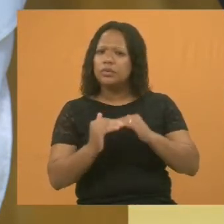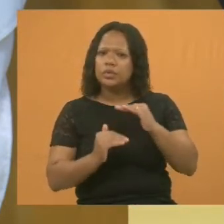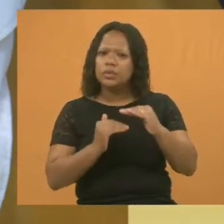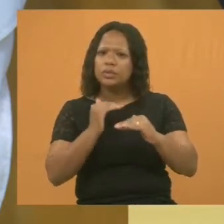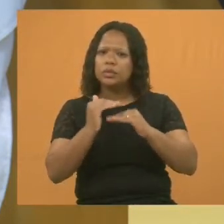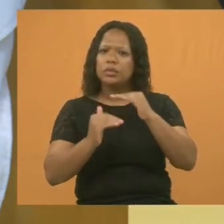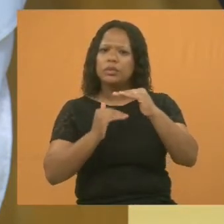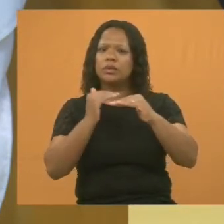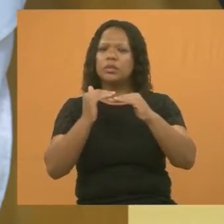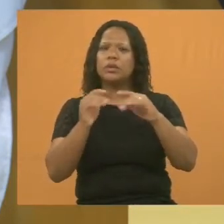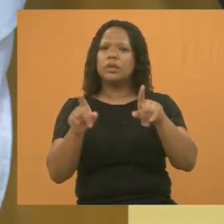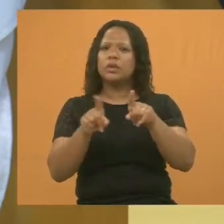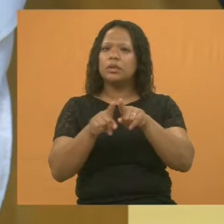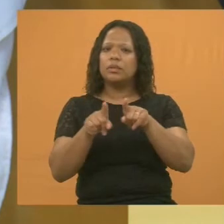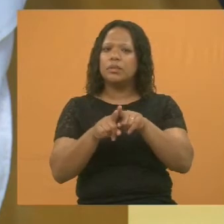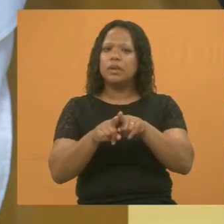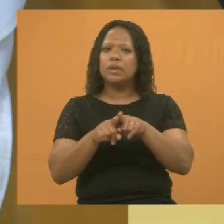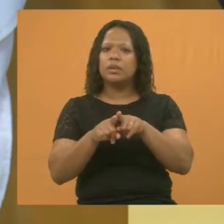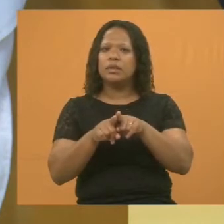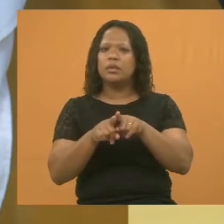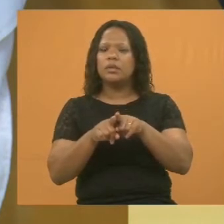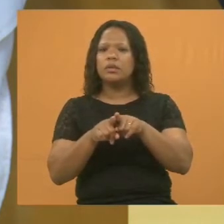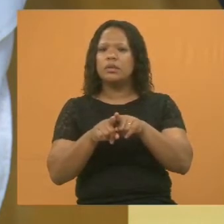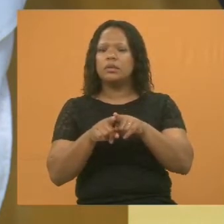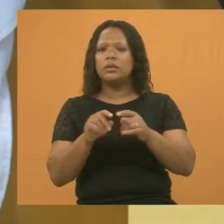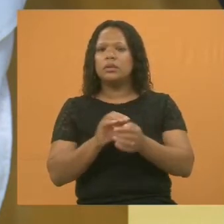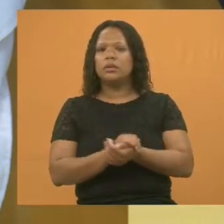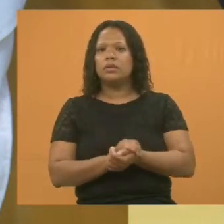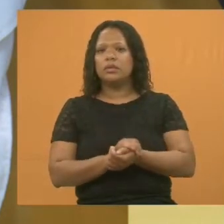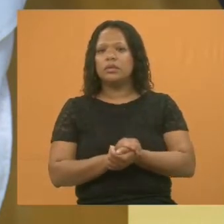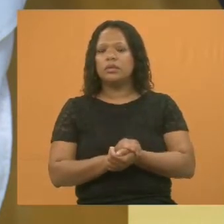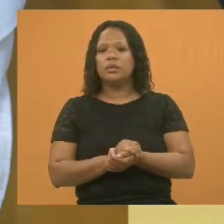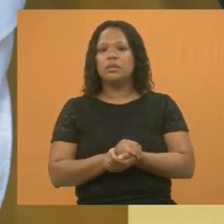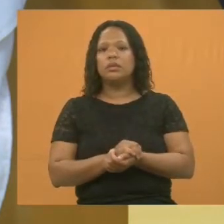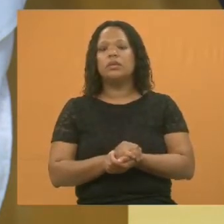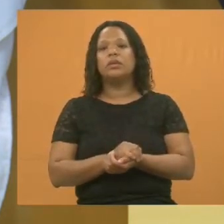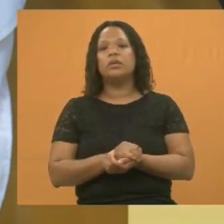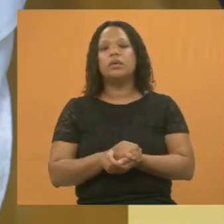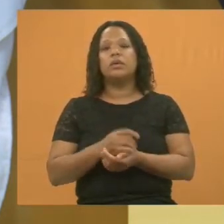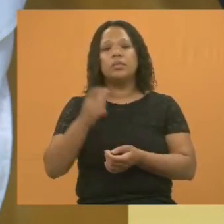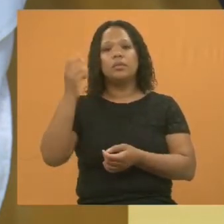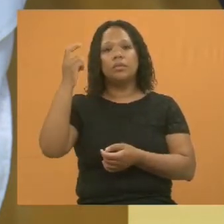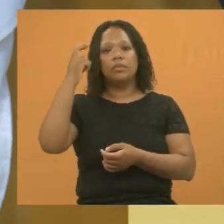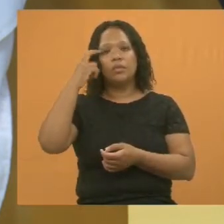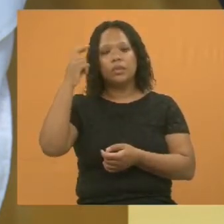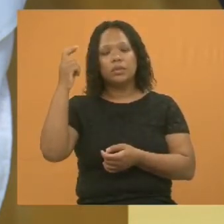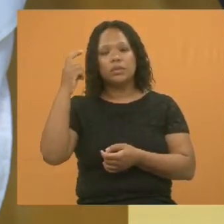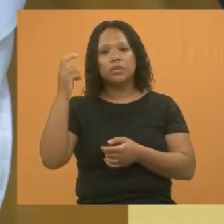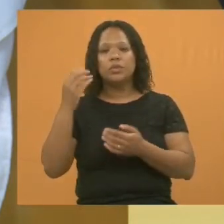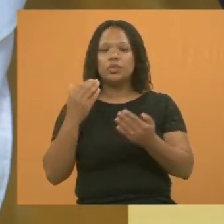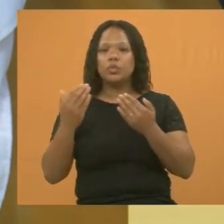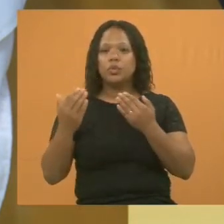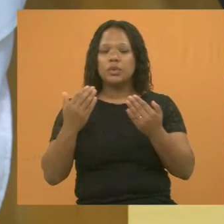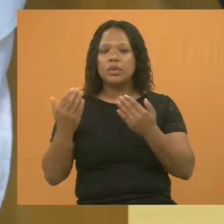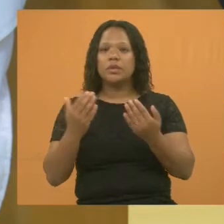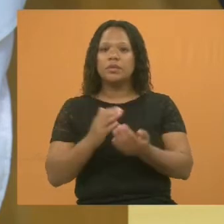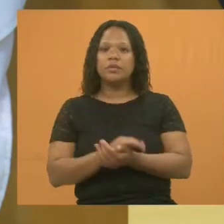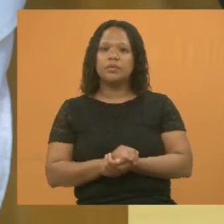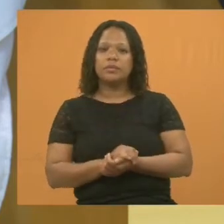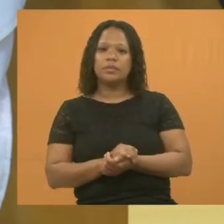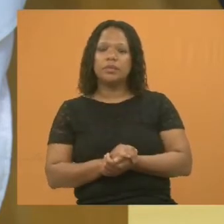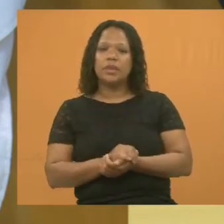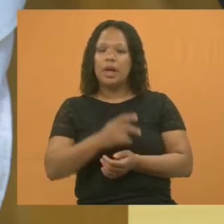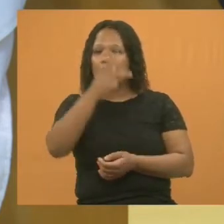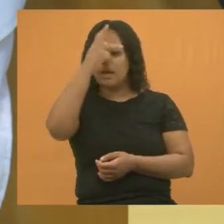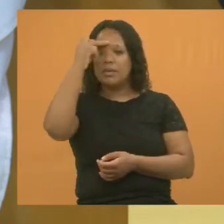desenvolvimento psicossocial, que vai cuidar exatamente desse aspecto imaterial, que vai levar satisfação à